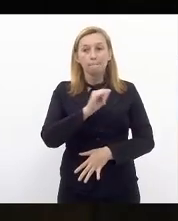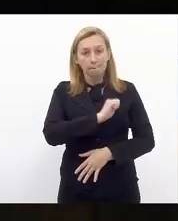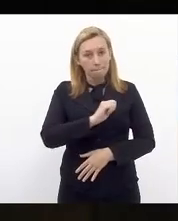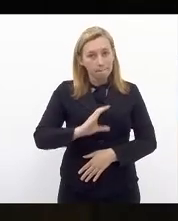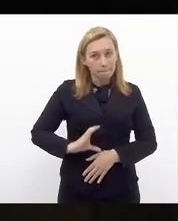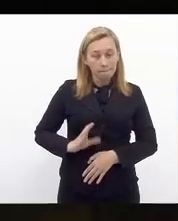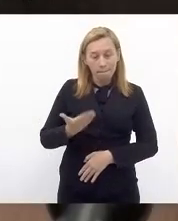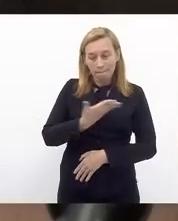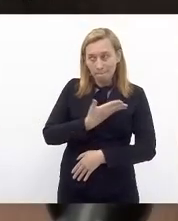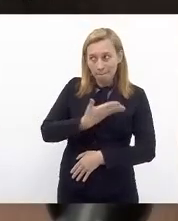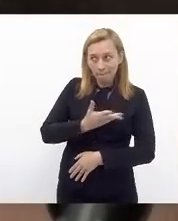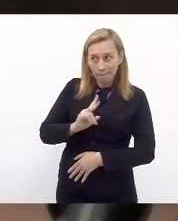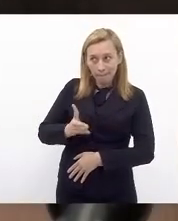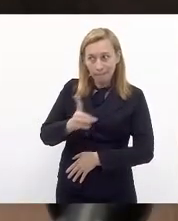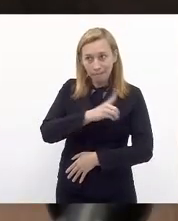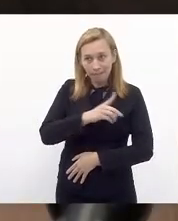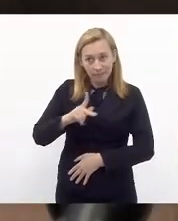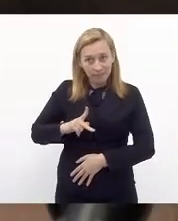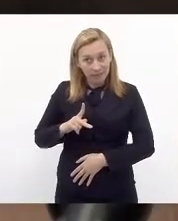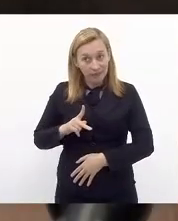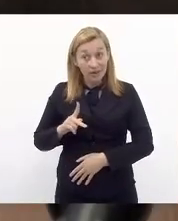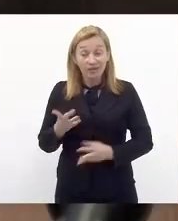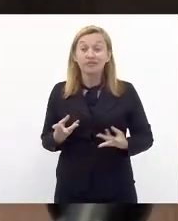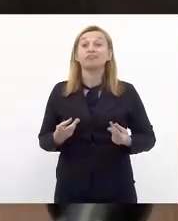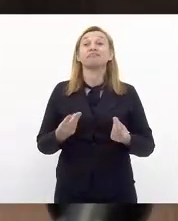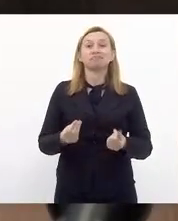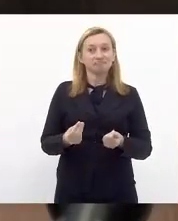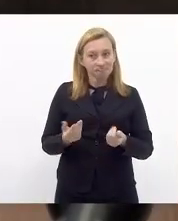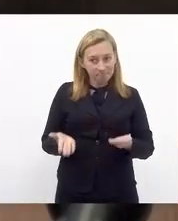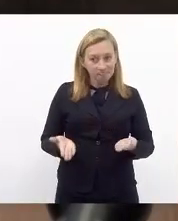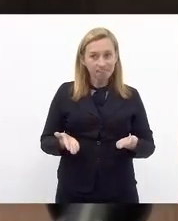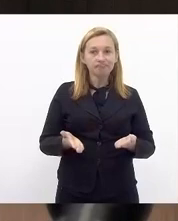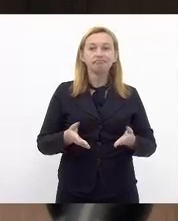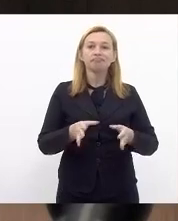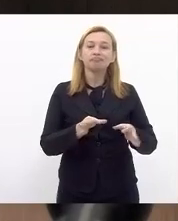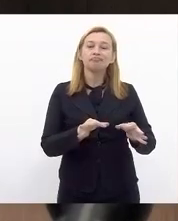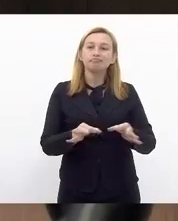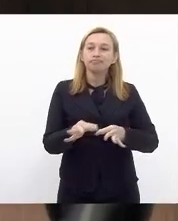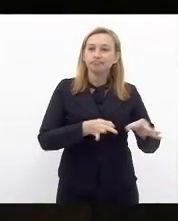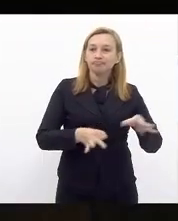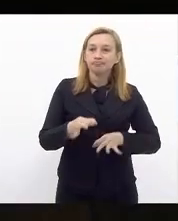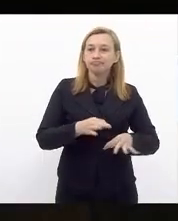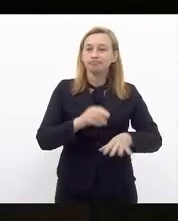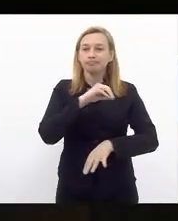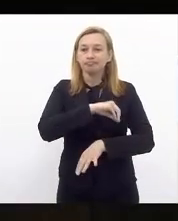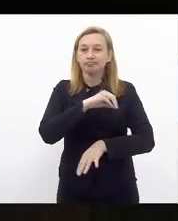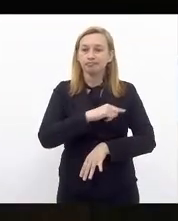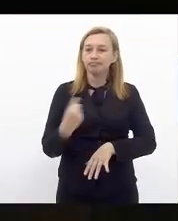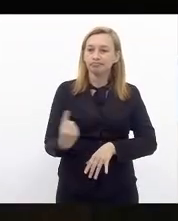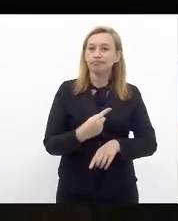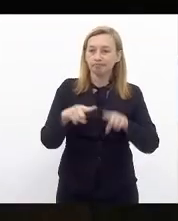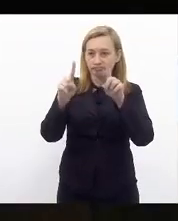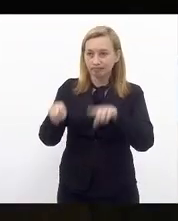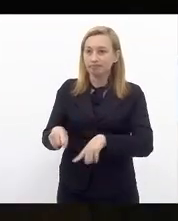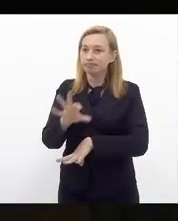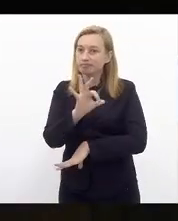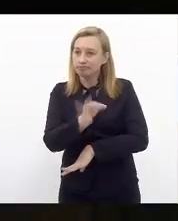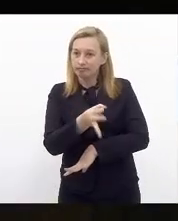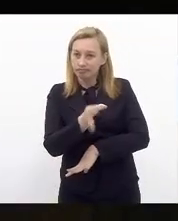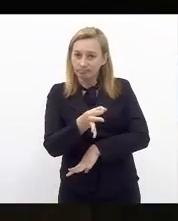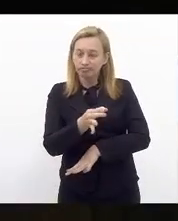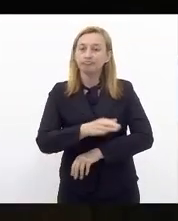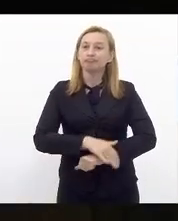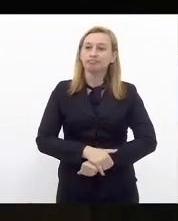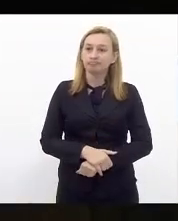André Ceciliano que é um Amigo de Toda Hora da Defensoria sem a sensibilidade de vossa excelência o plano de cargos salários nos nossos servidores certamente não